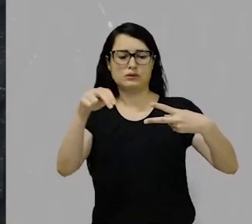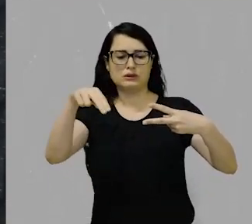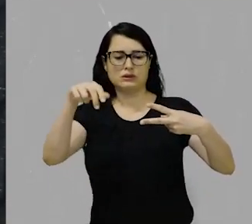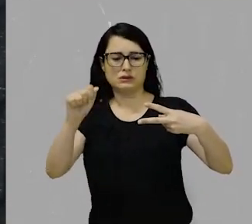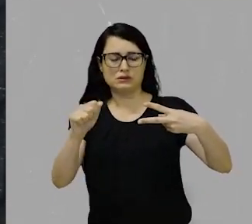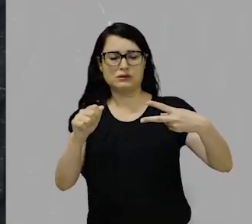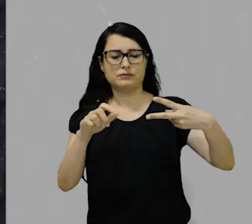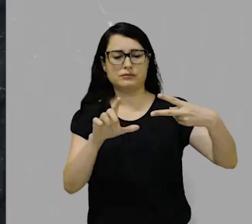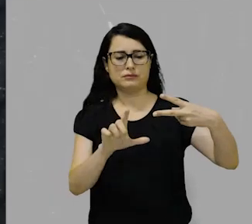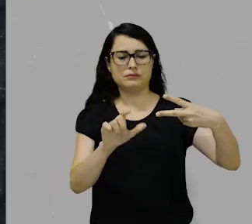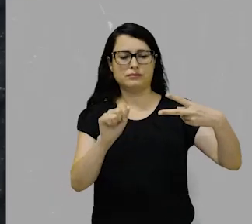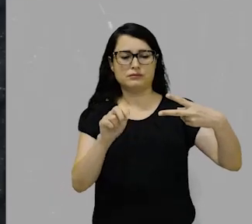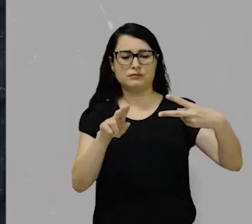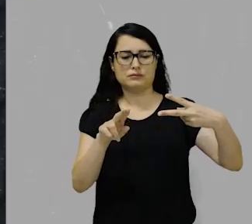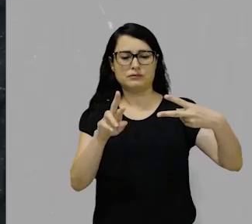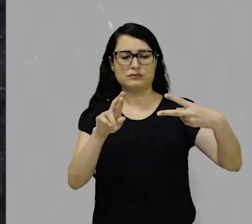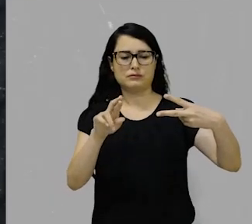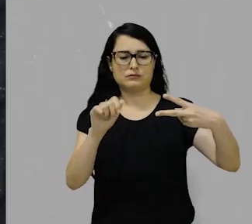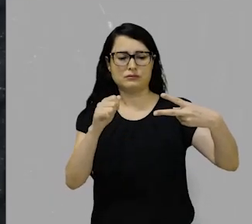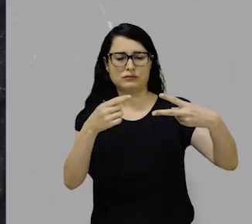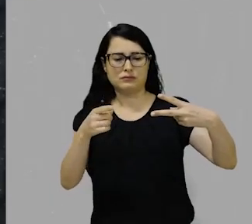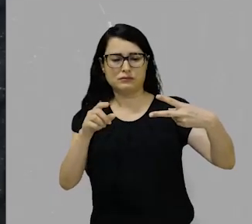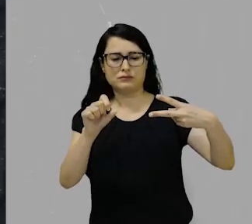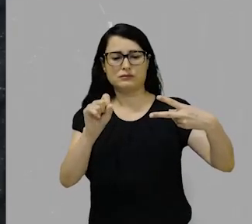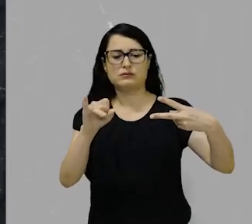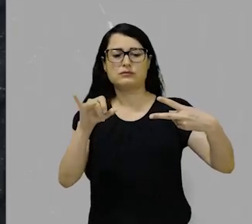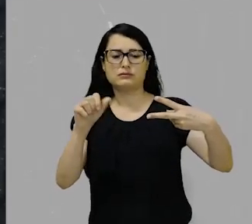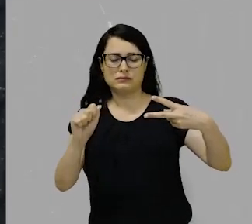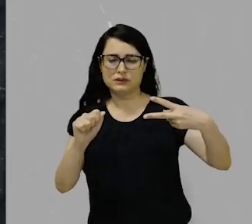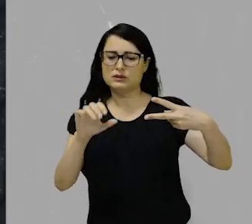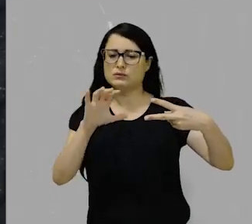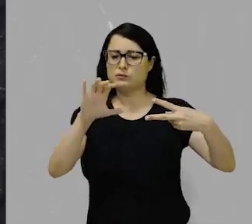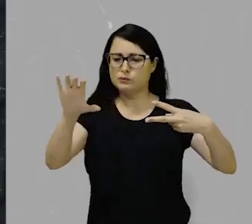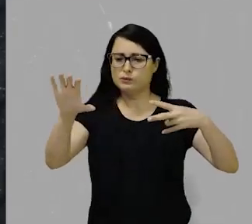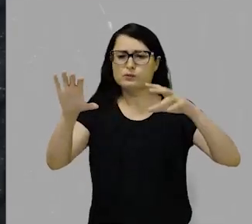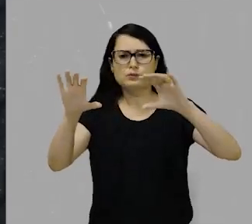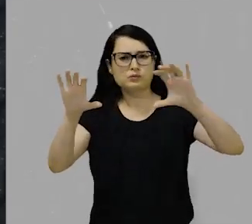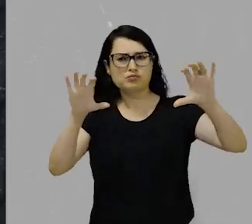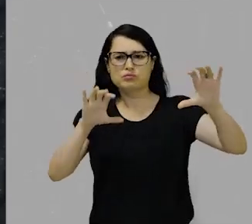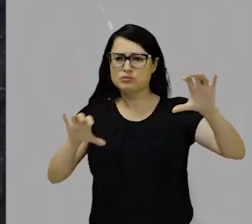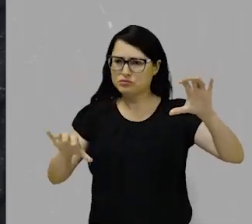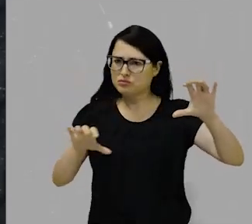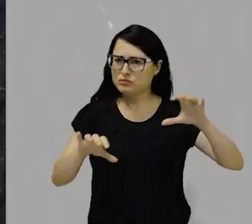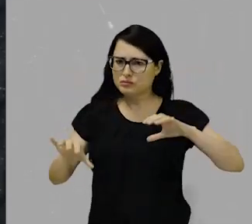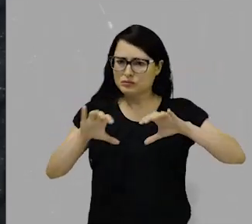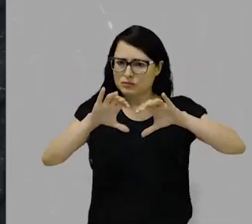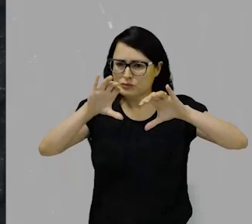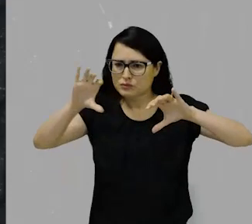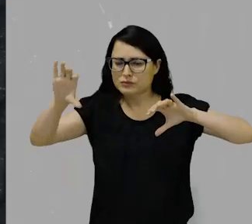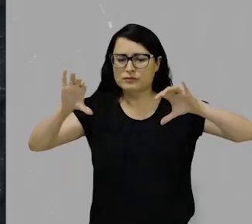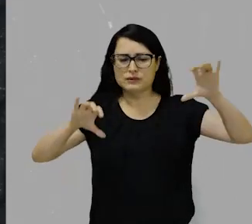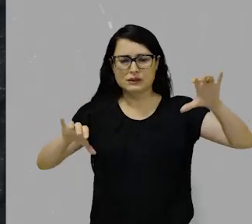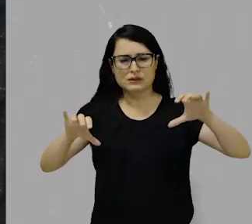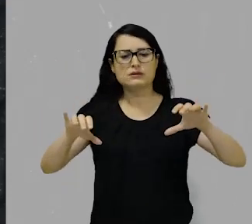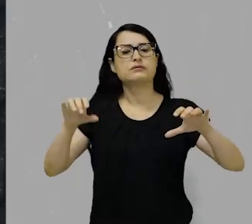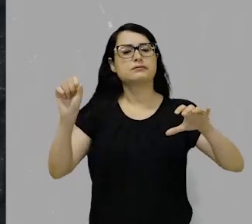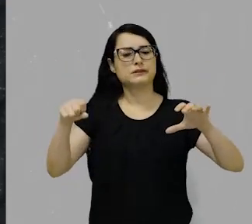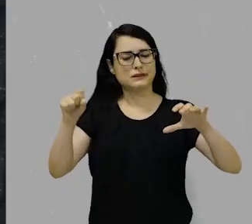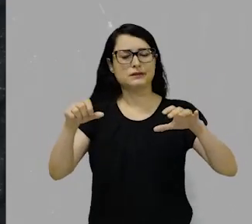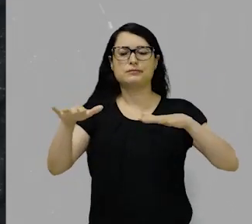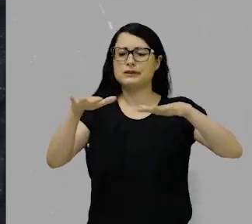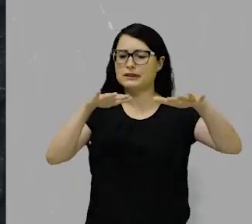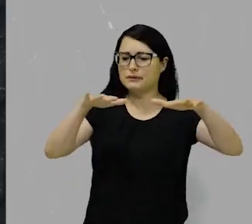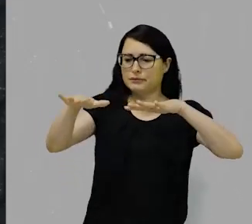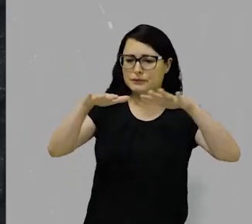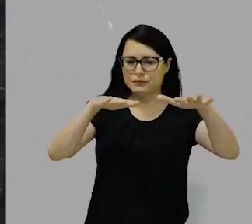formas atuais. Professor, os continentes continuam a se separar? Sim, galera, tá? É por isso que ocorrem, por exemplo, terremotos, tsunamis,